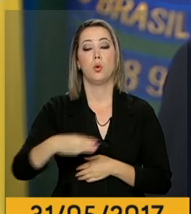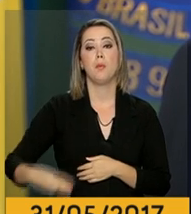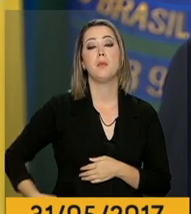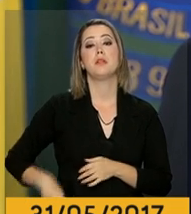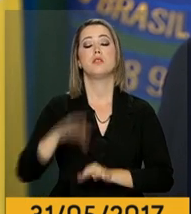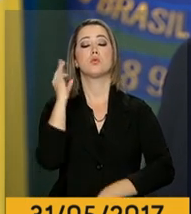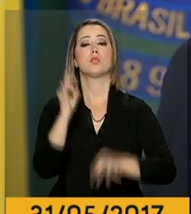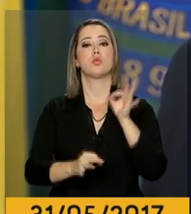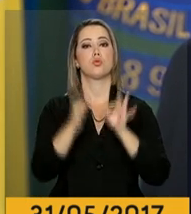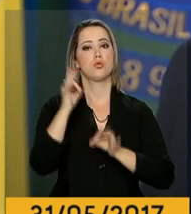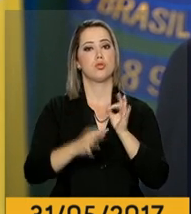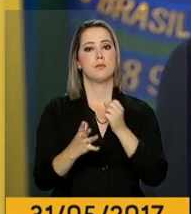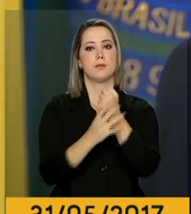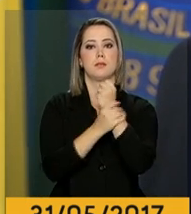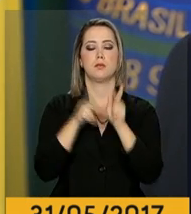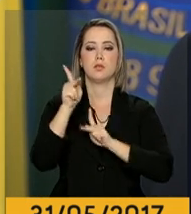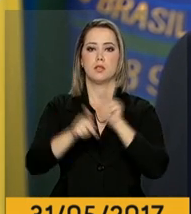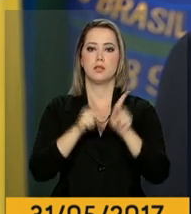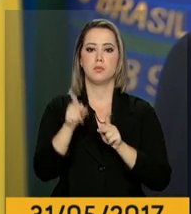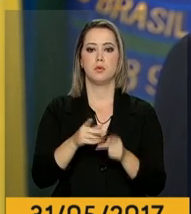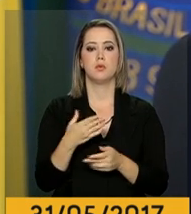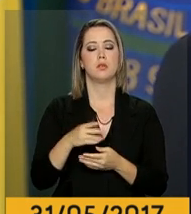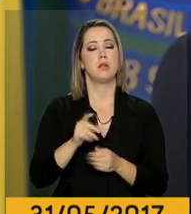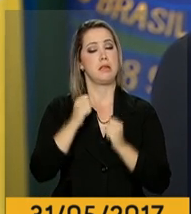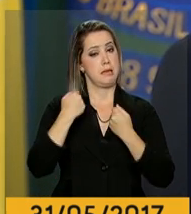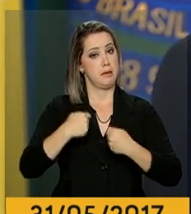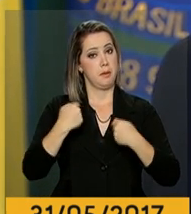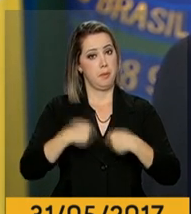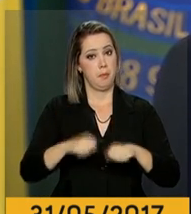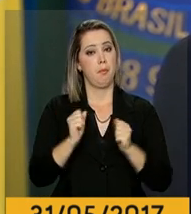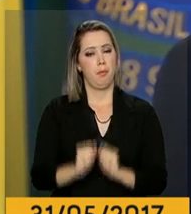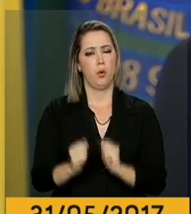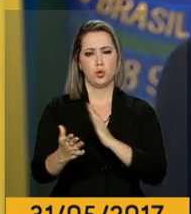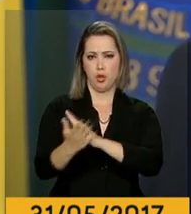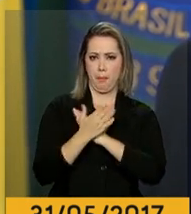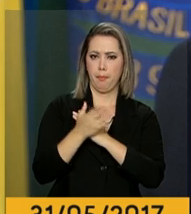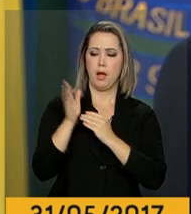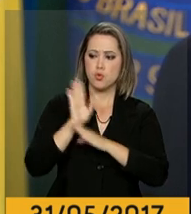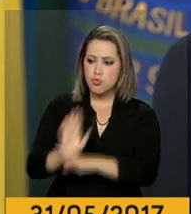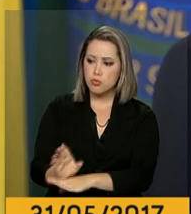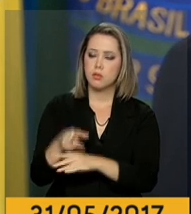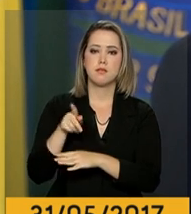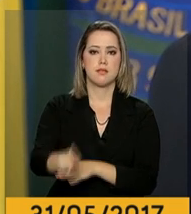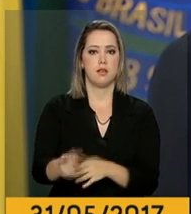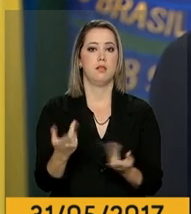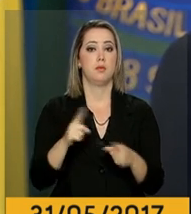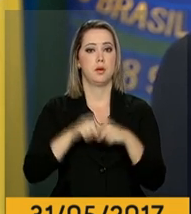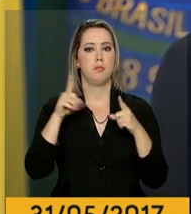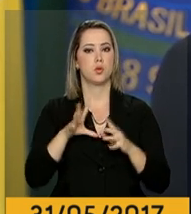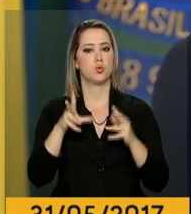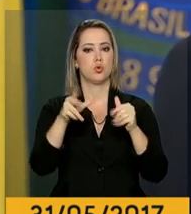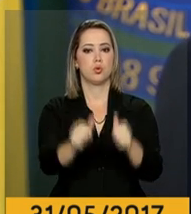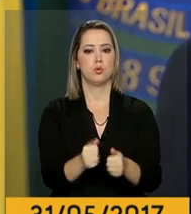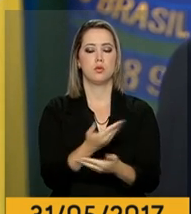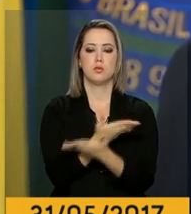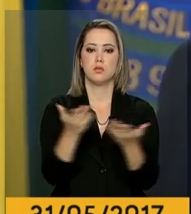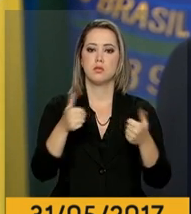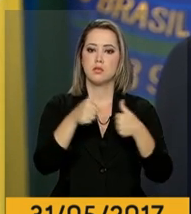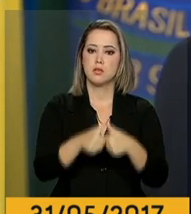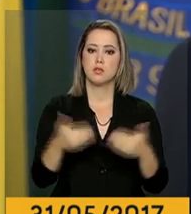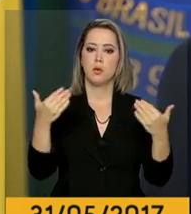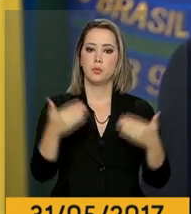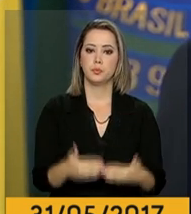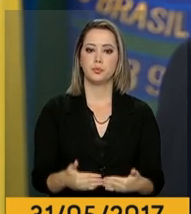Justiça e Segurança Pública. Conte sempre com o nosso apoio, evidentemente, mas com o apoio de todos que estão